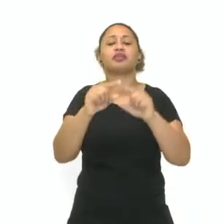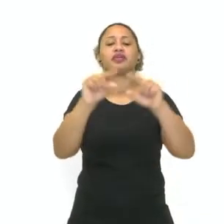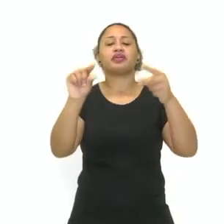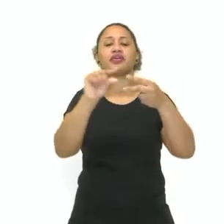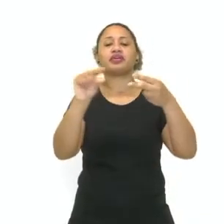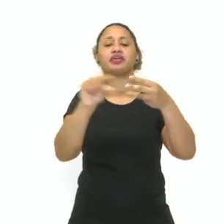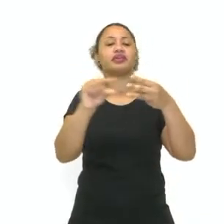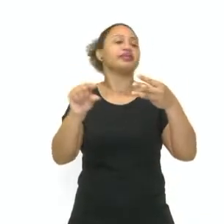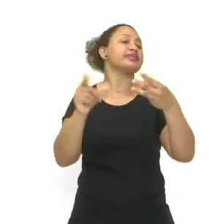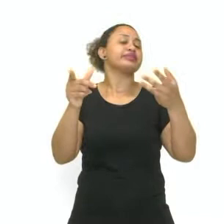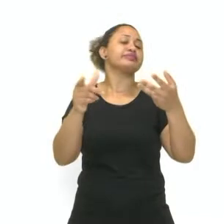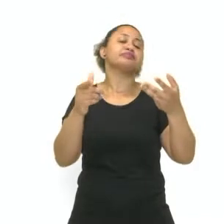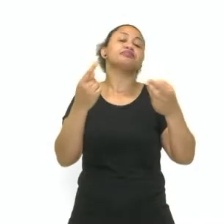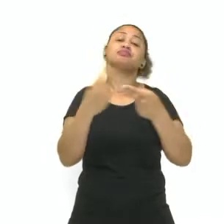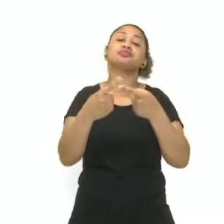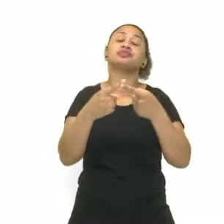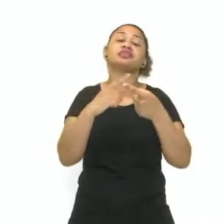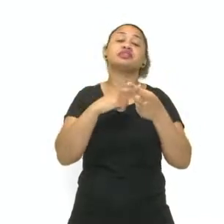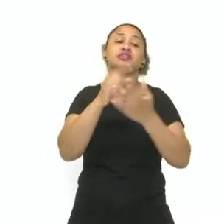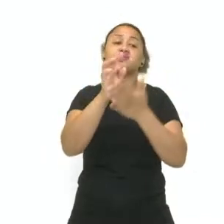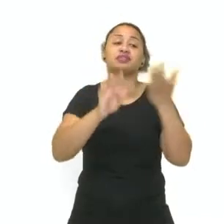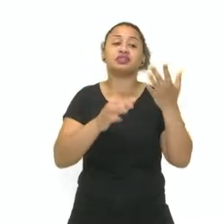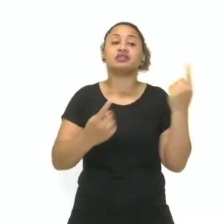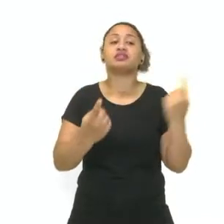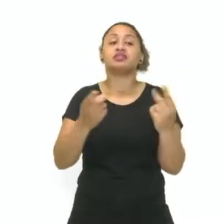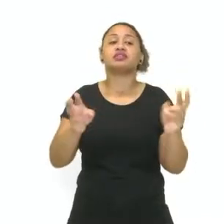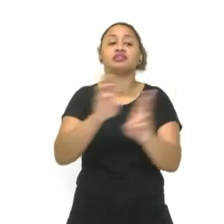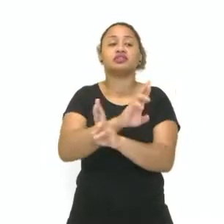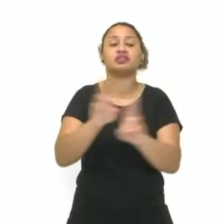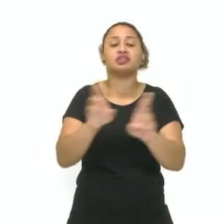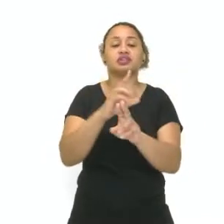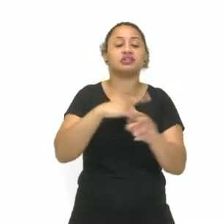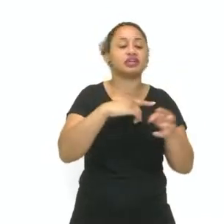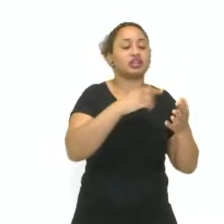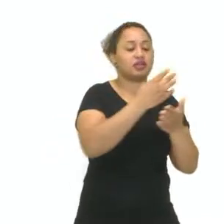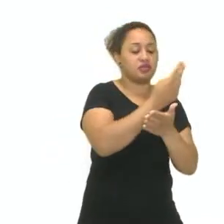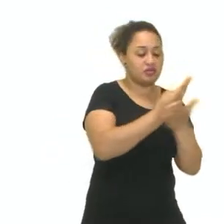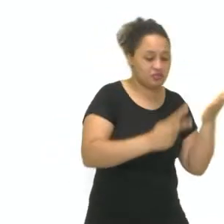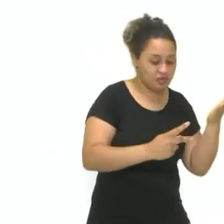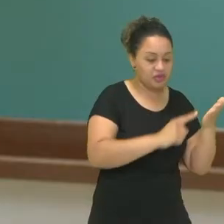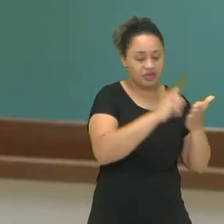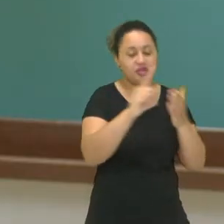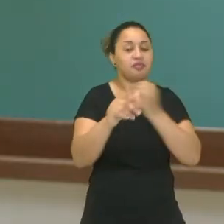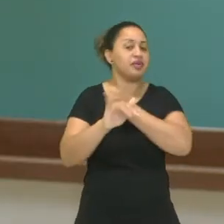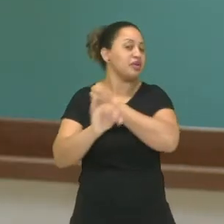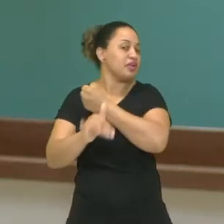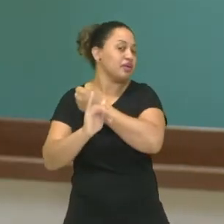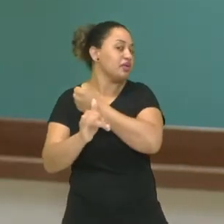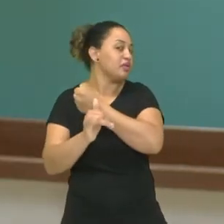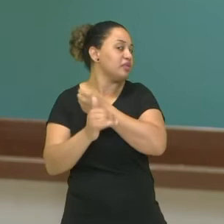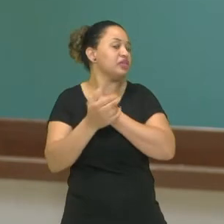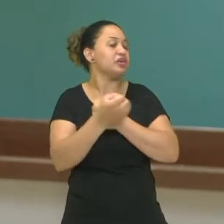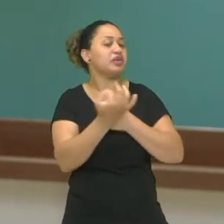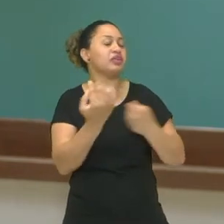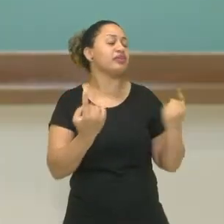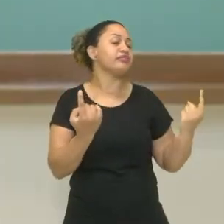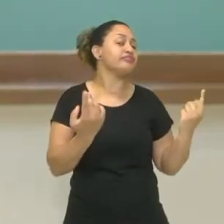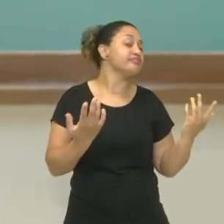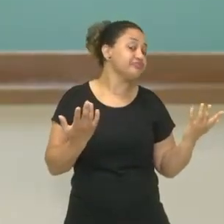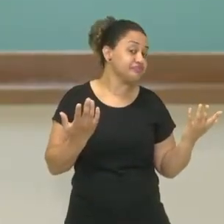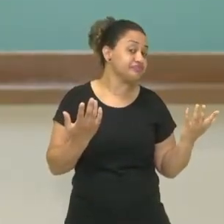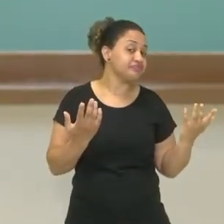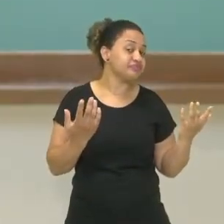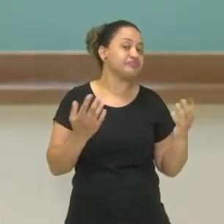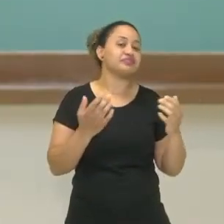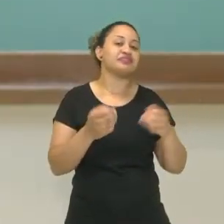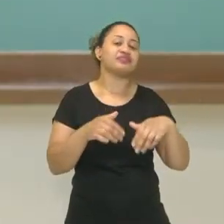texto? Que tipo de relação existe entre o poema e a crônica? E quais os seus efeitos?